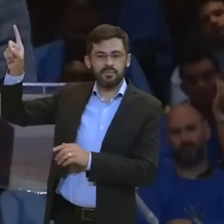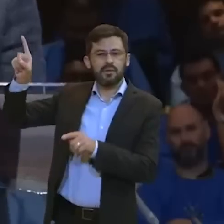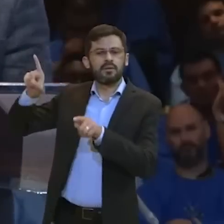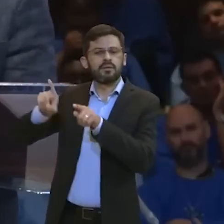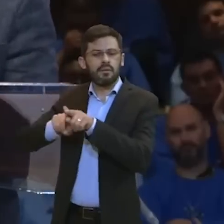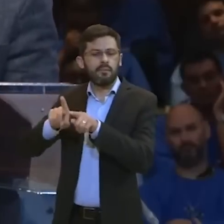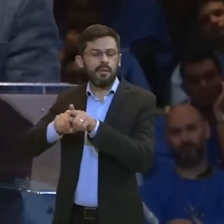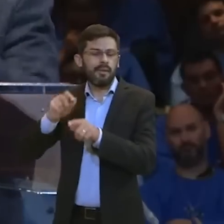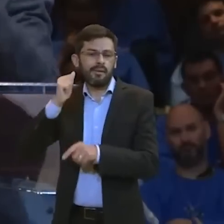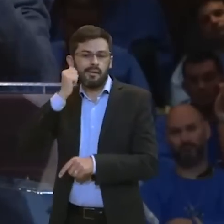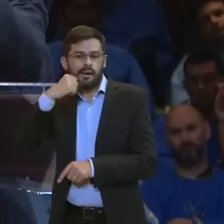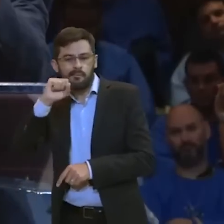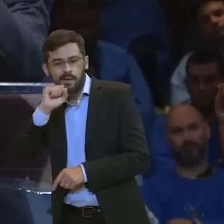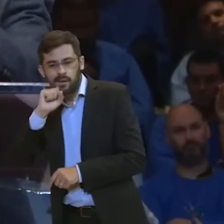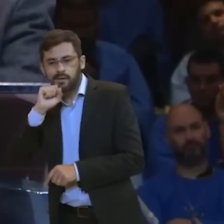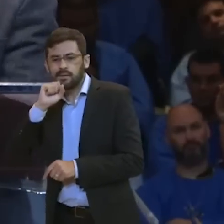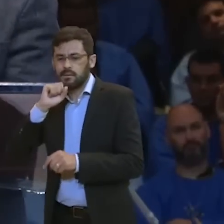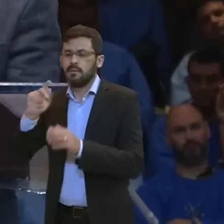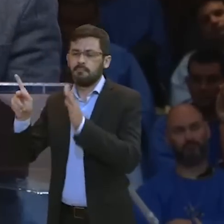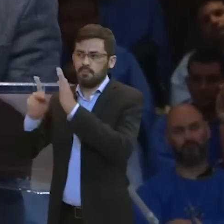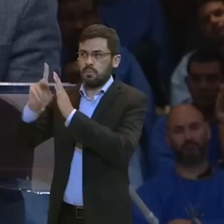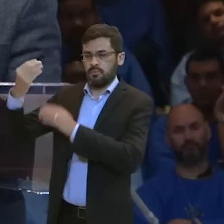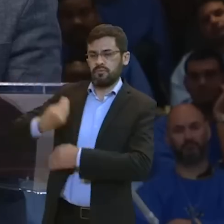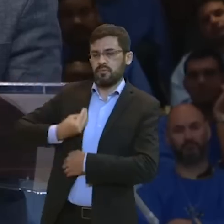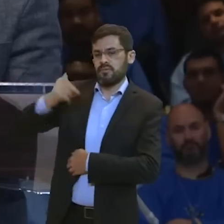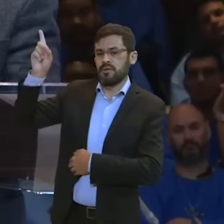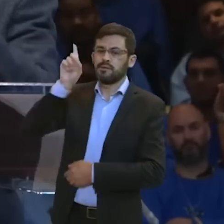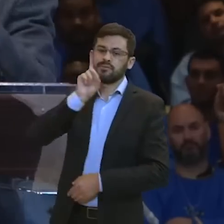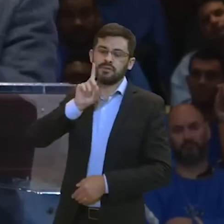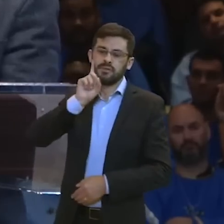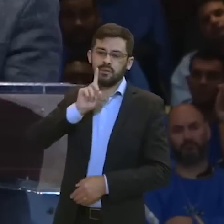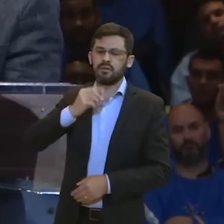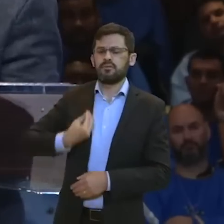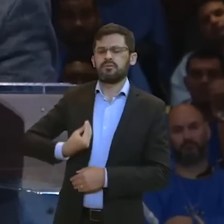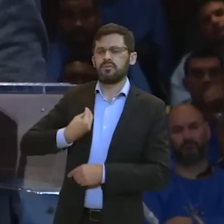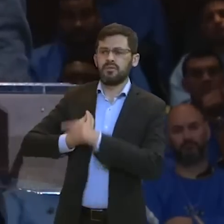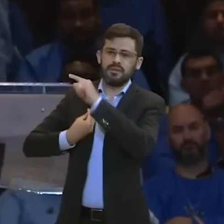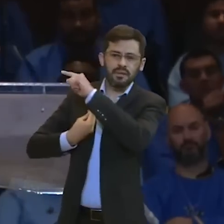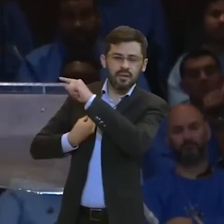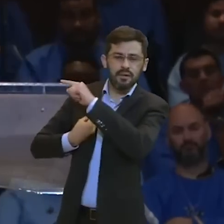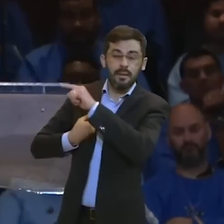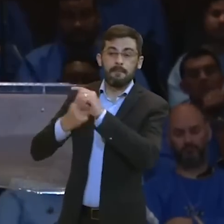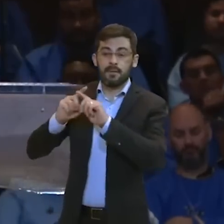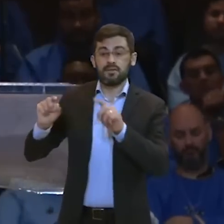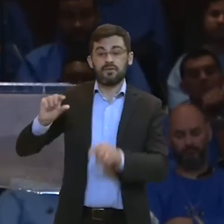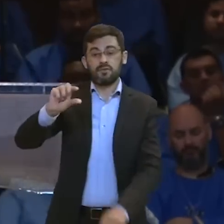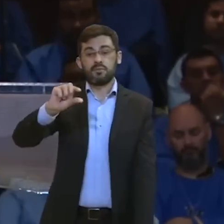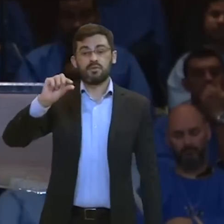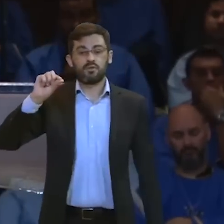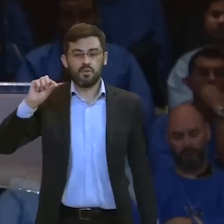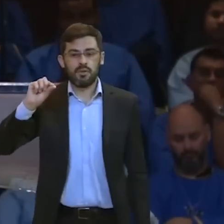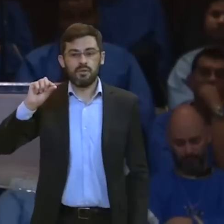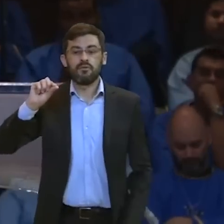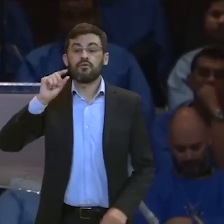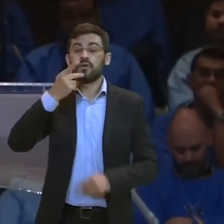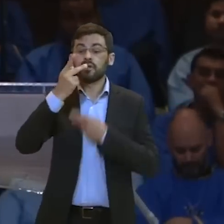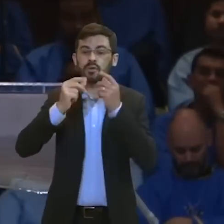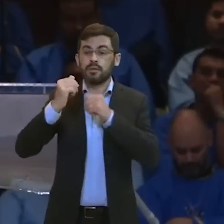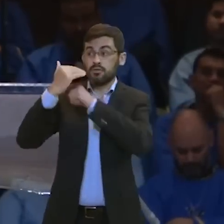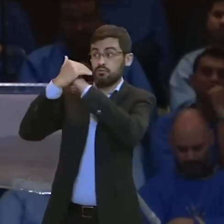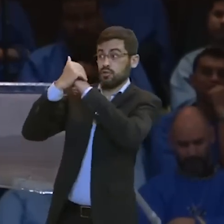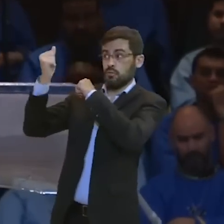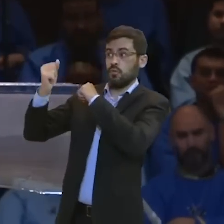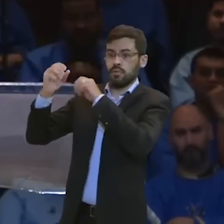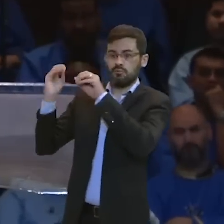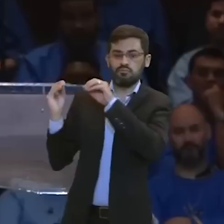mãe americana e podendo morar nos Estados Unidos, viver lá, ele toma uma decisão: Deus me chamou para o